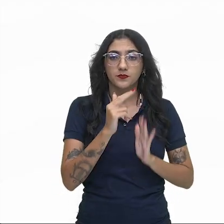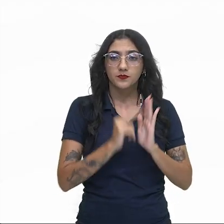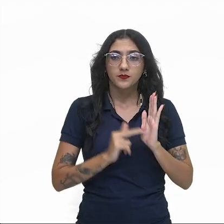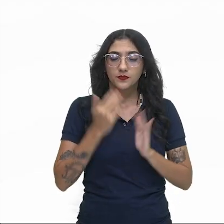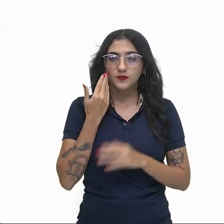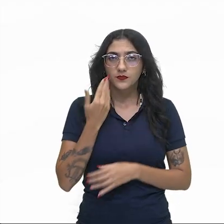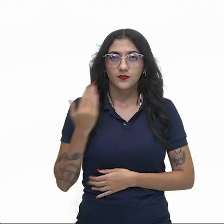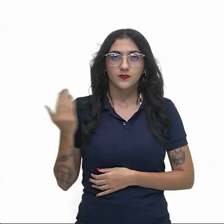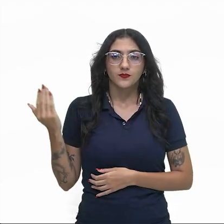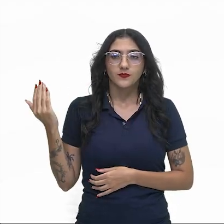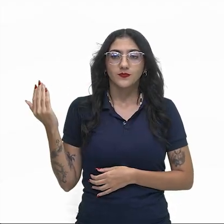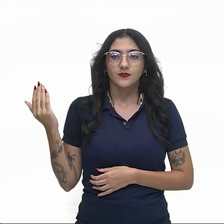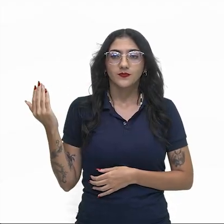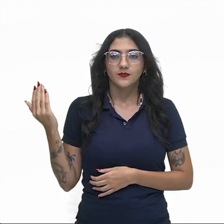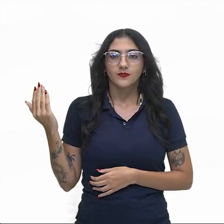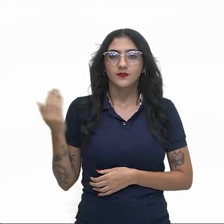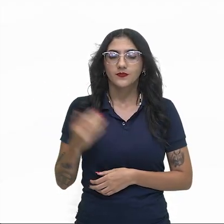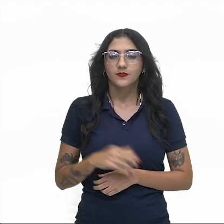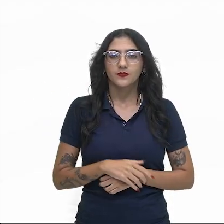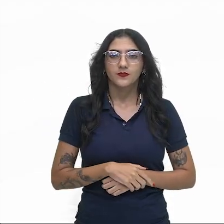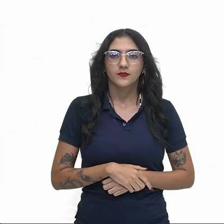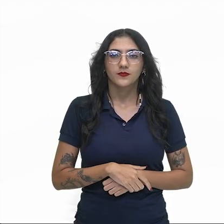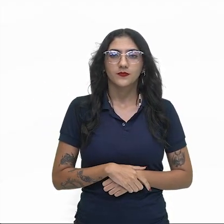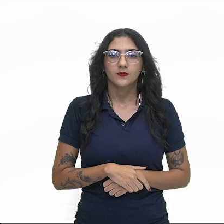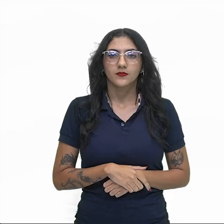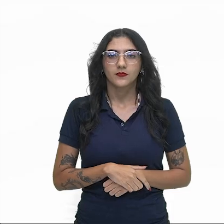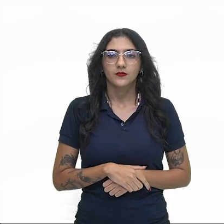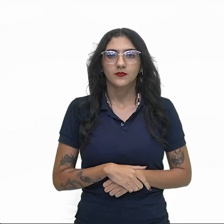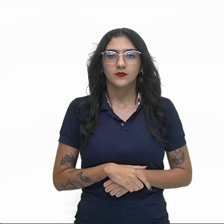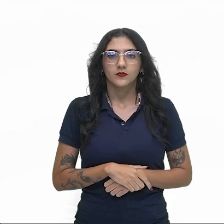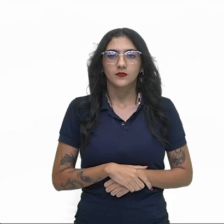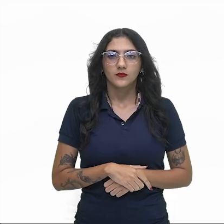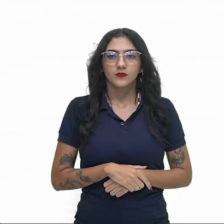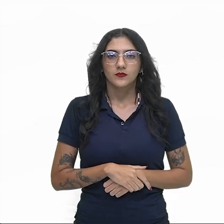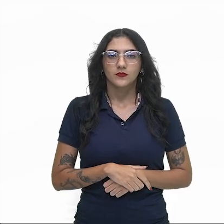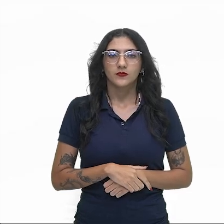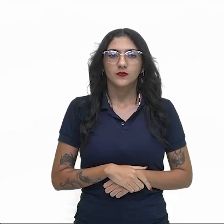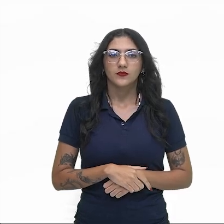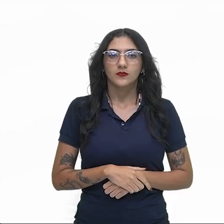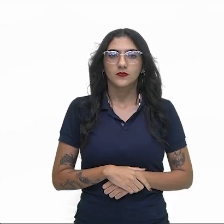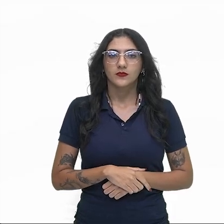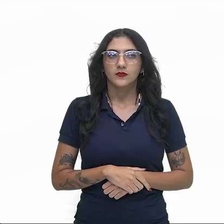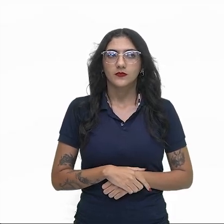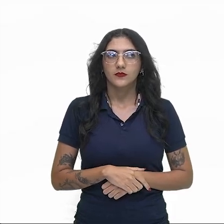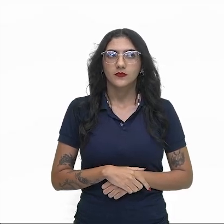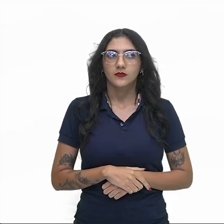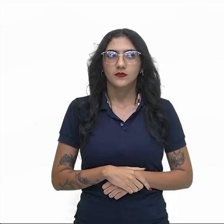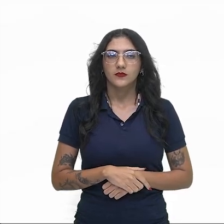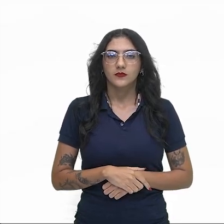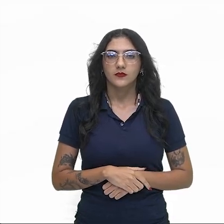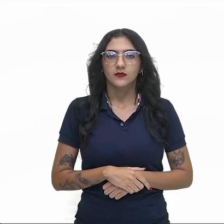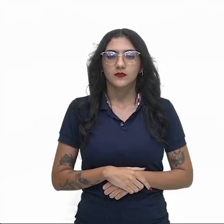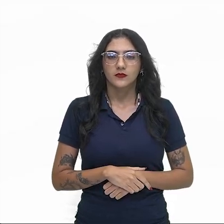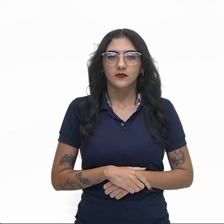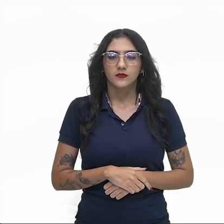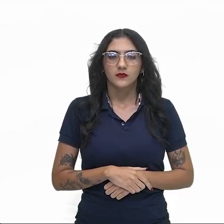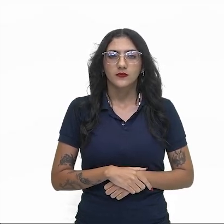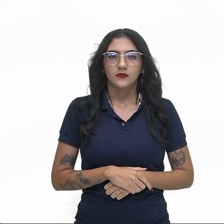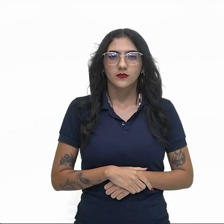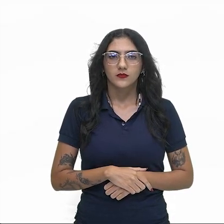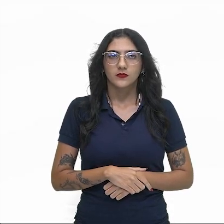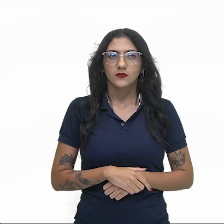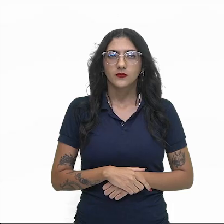human beings are born free and equal in dignity and right.